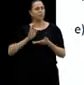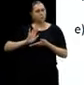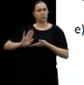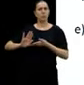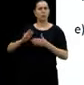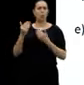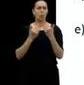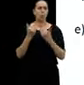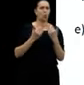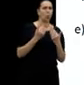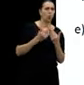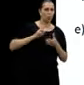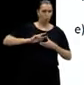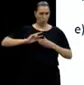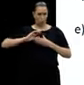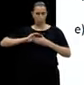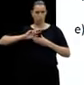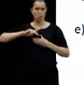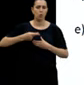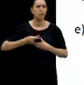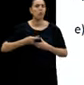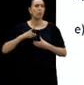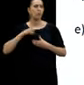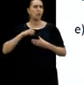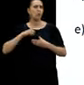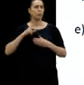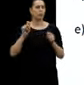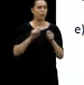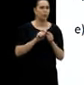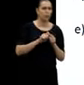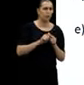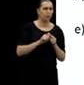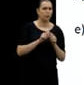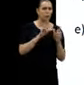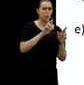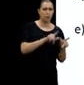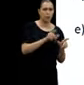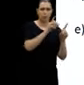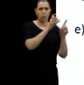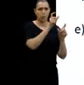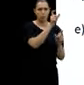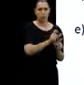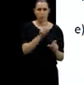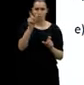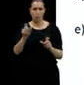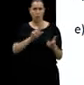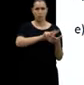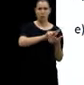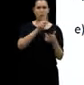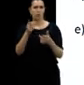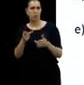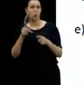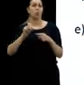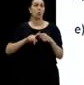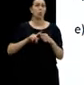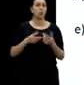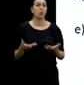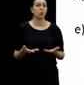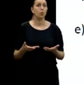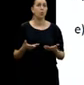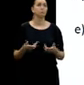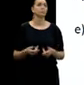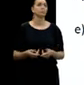quando comparado com os transplantes tradicionais realizados em diferentes indivíduos. Isso por quê?